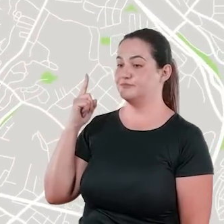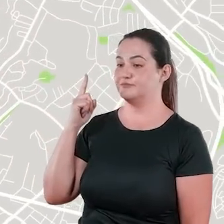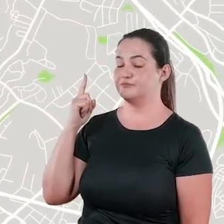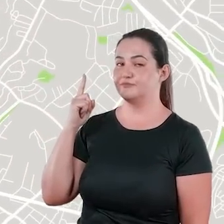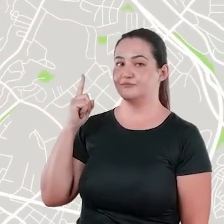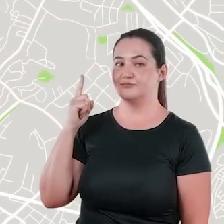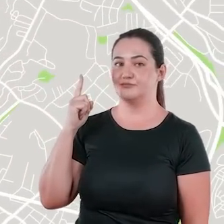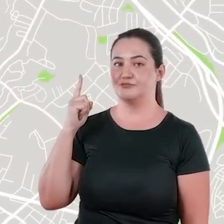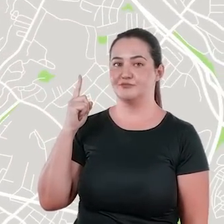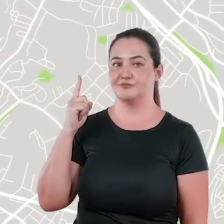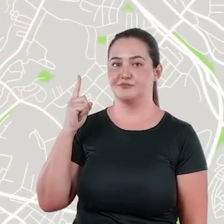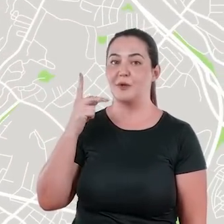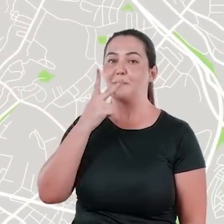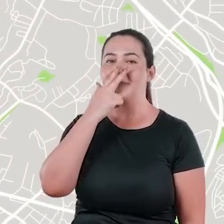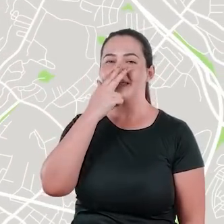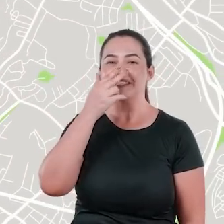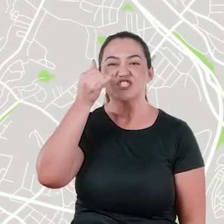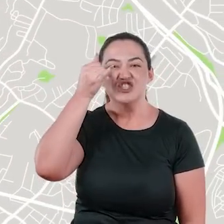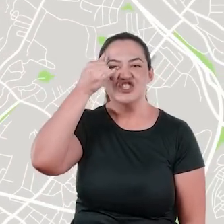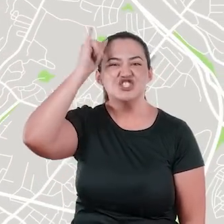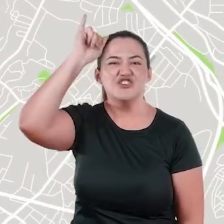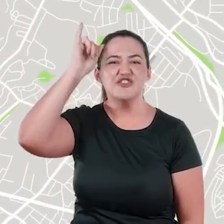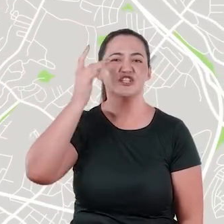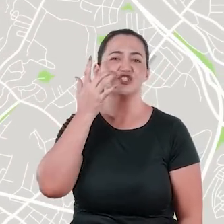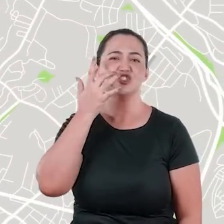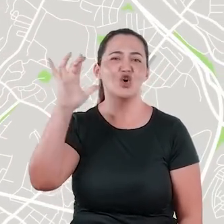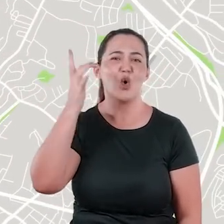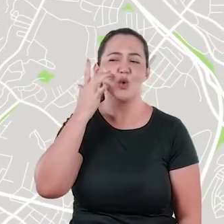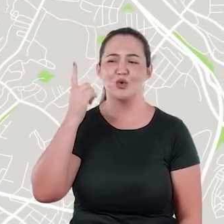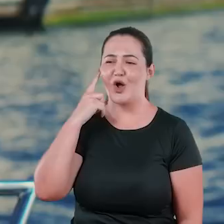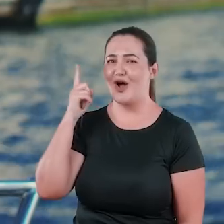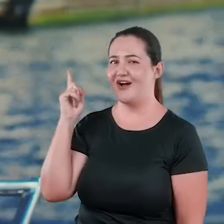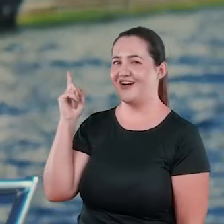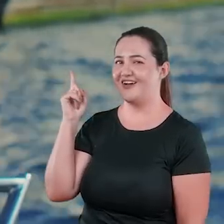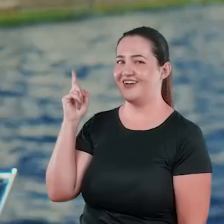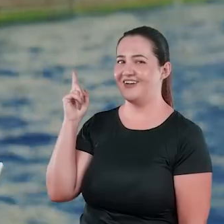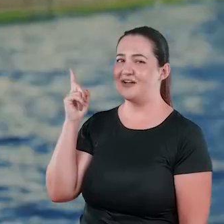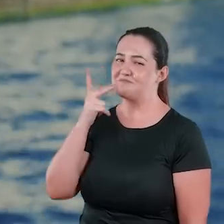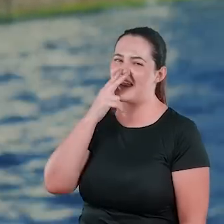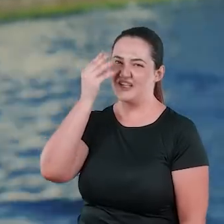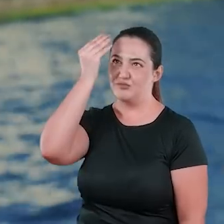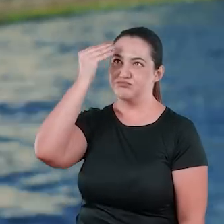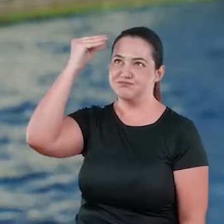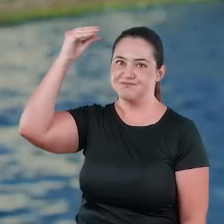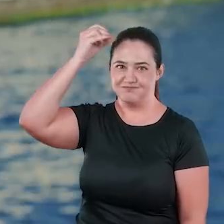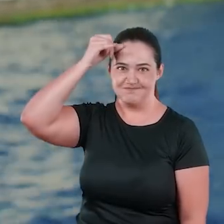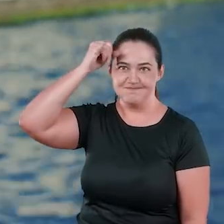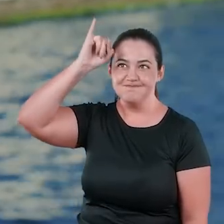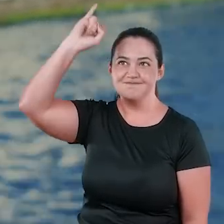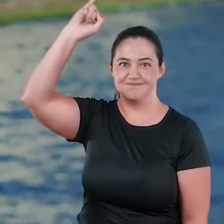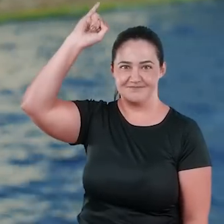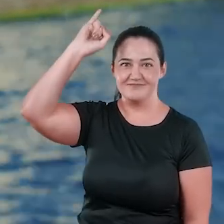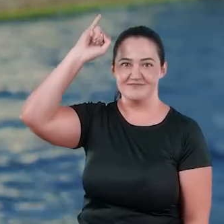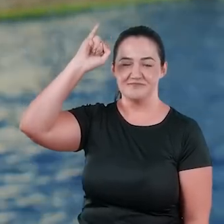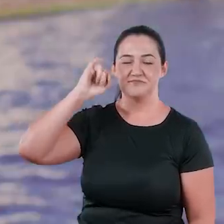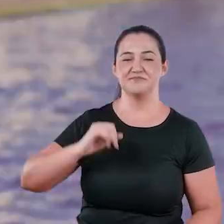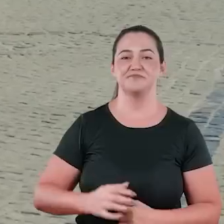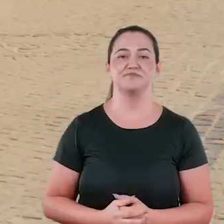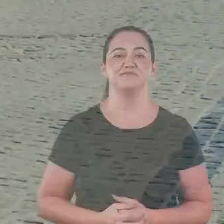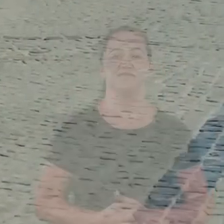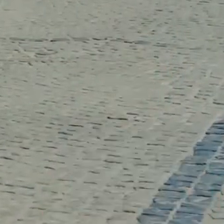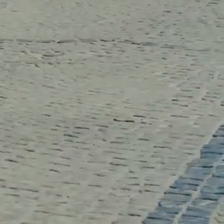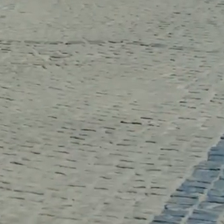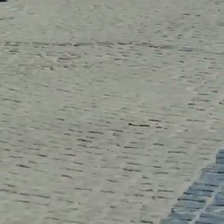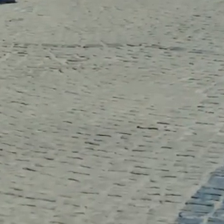o chifre de ouro. Então fica fácil você identificar no mapa e entender os pontos aos quais eu fiz referência.